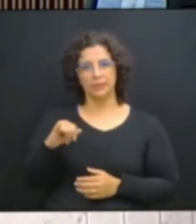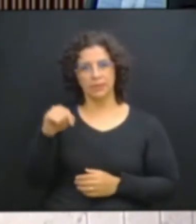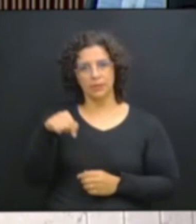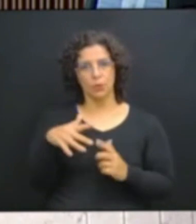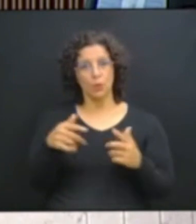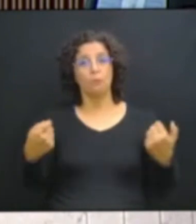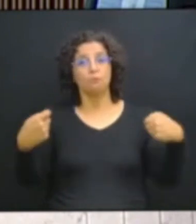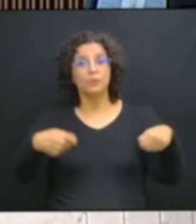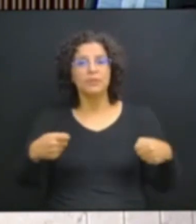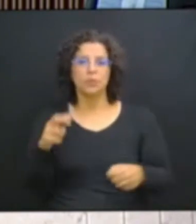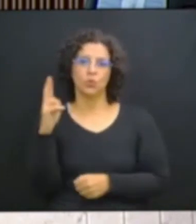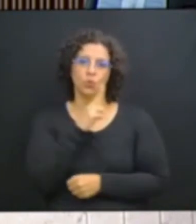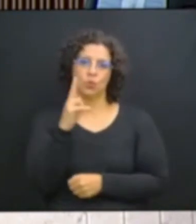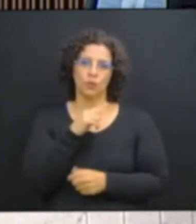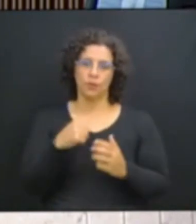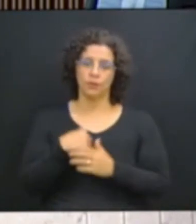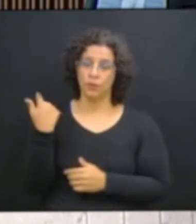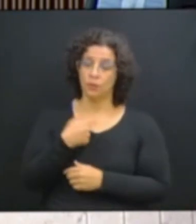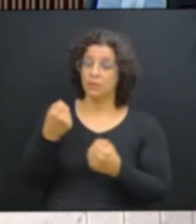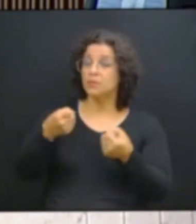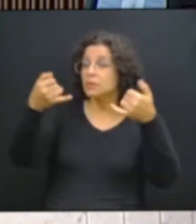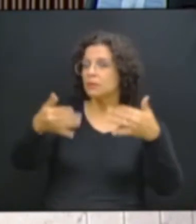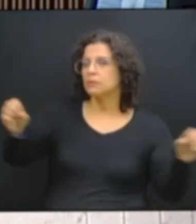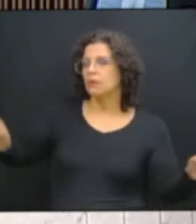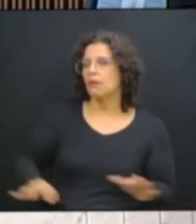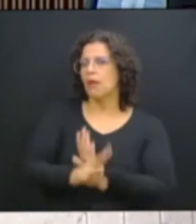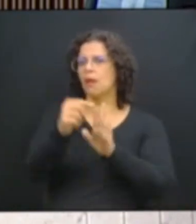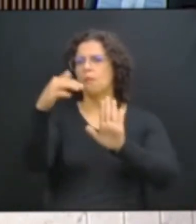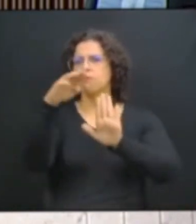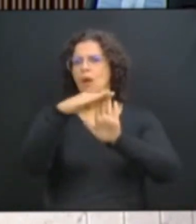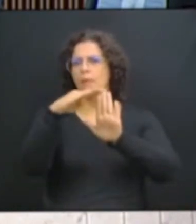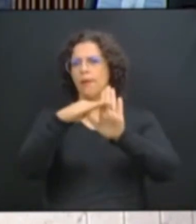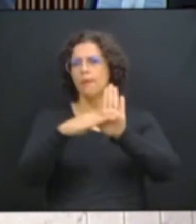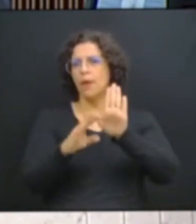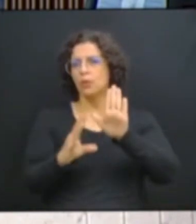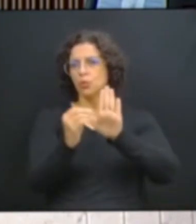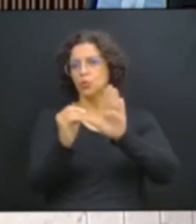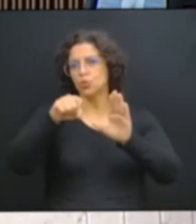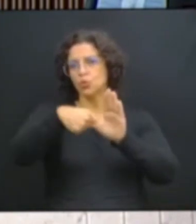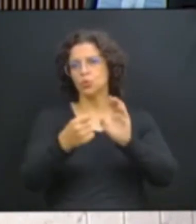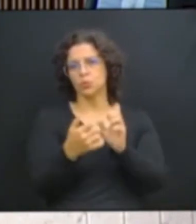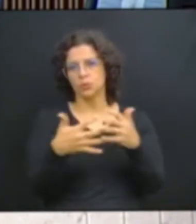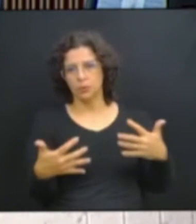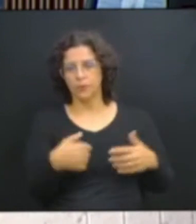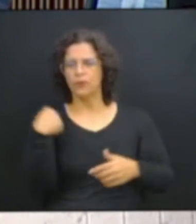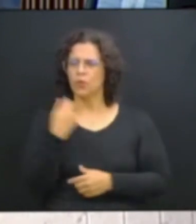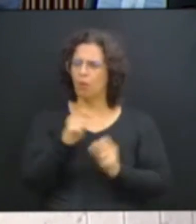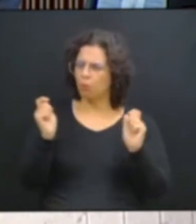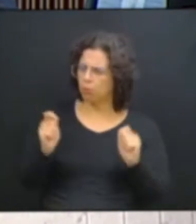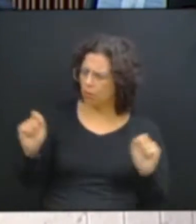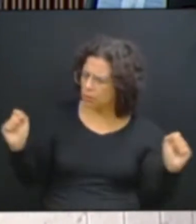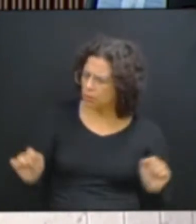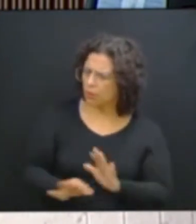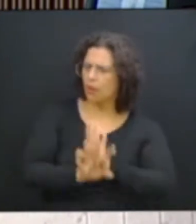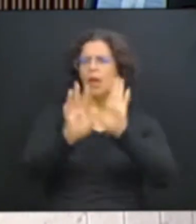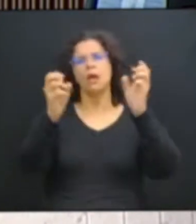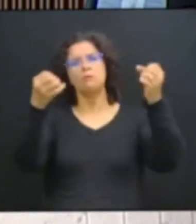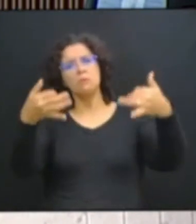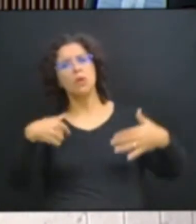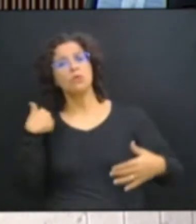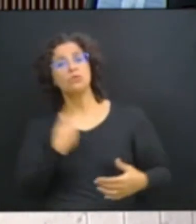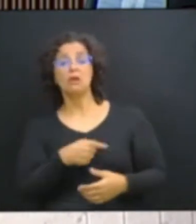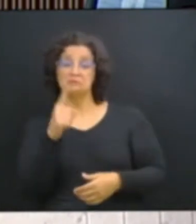é necessária para esclarecer os fatos. E podemos, claro, chegar ao ponto de